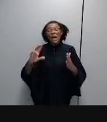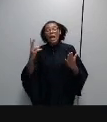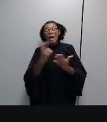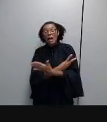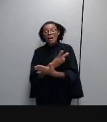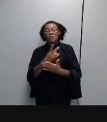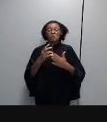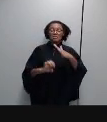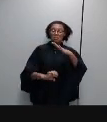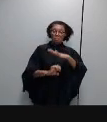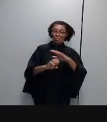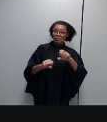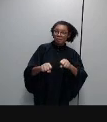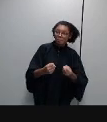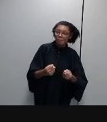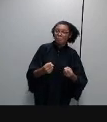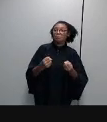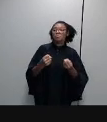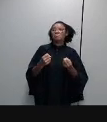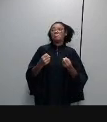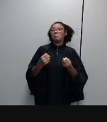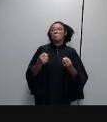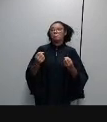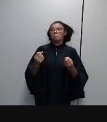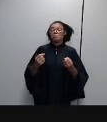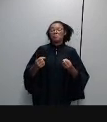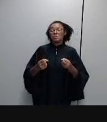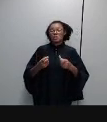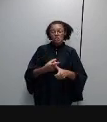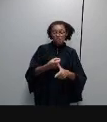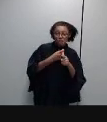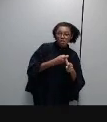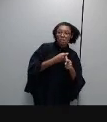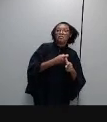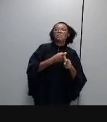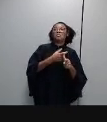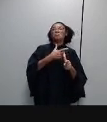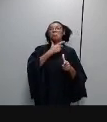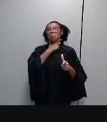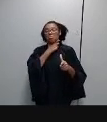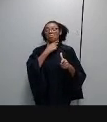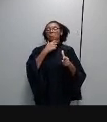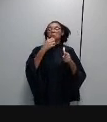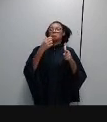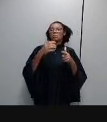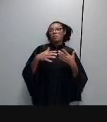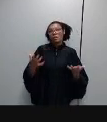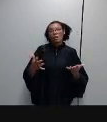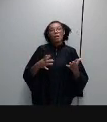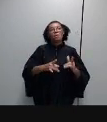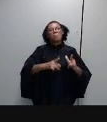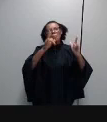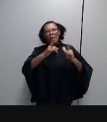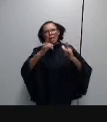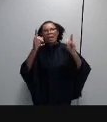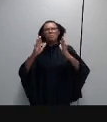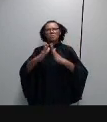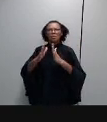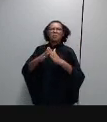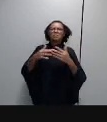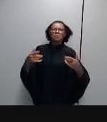e Continuará com a execução e fará Constituição do patrimônio da empresa a ver o quê Porque a execução